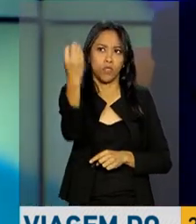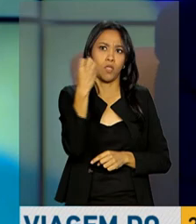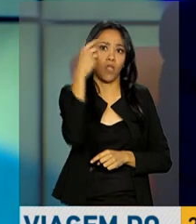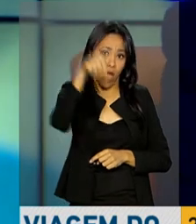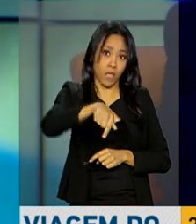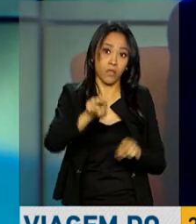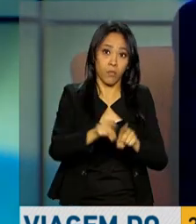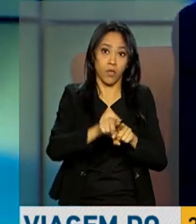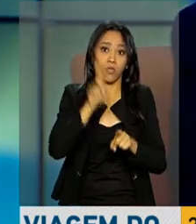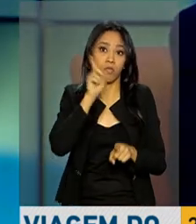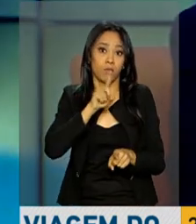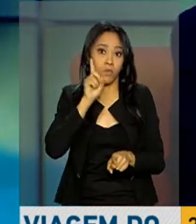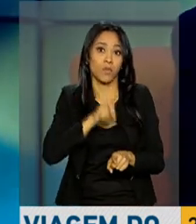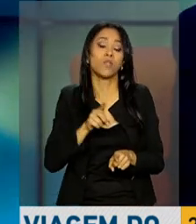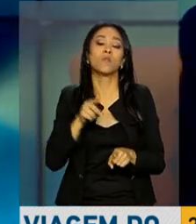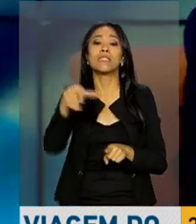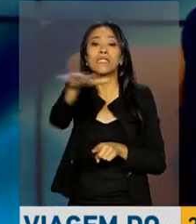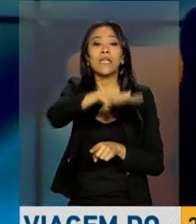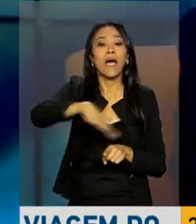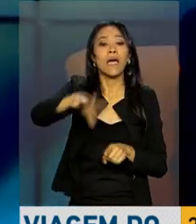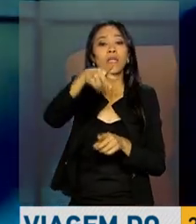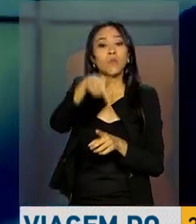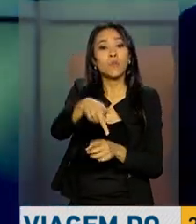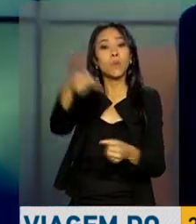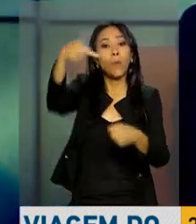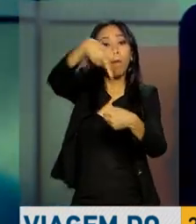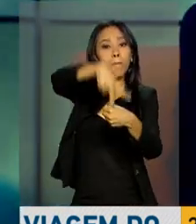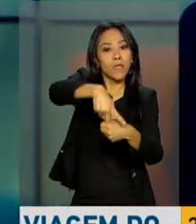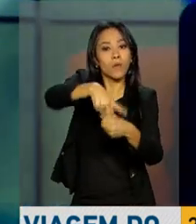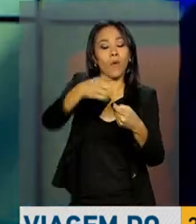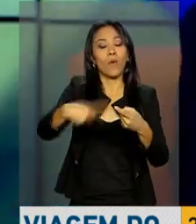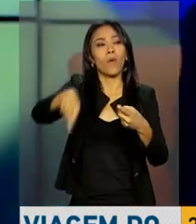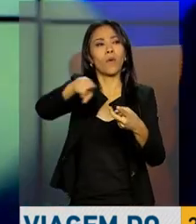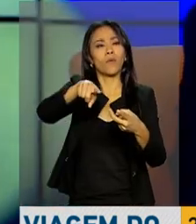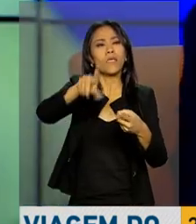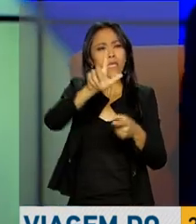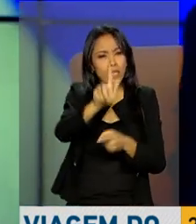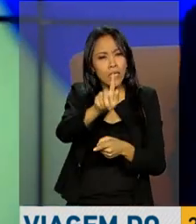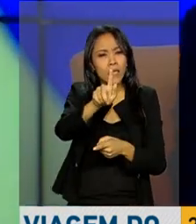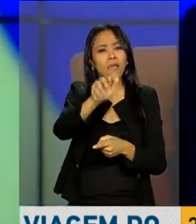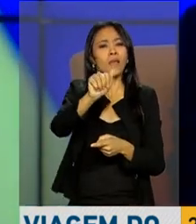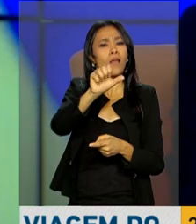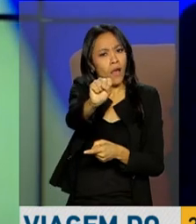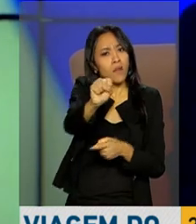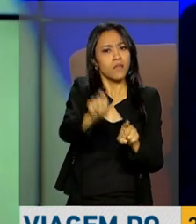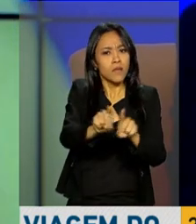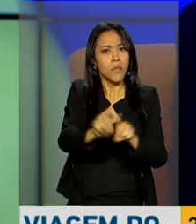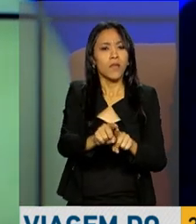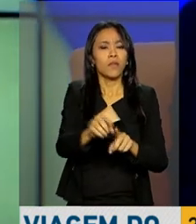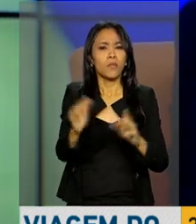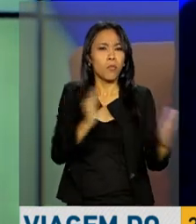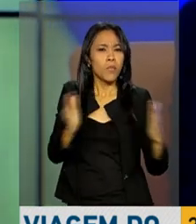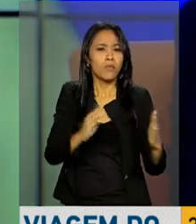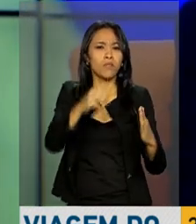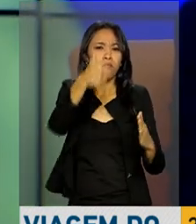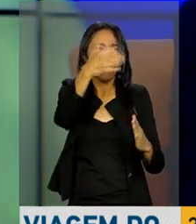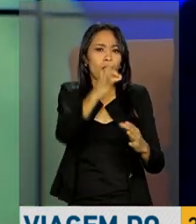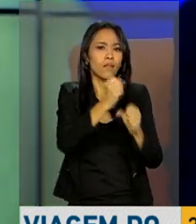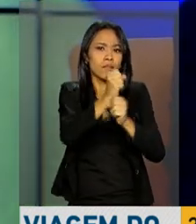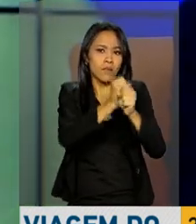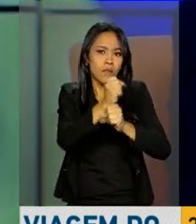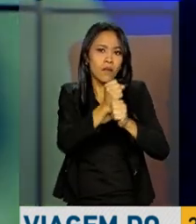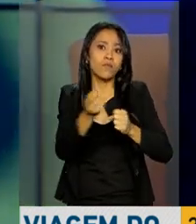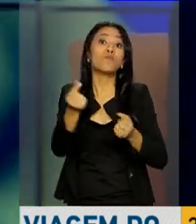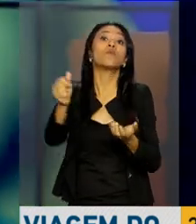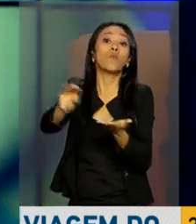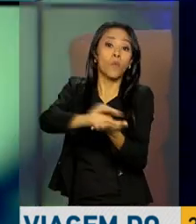Unidos também, na área do petróleo, por exemplo, e do gás, a previsão em 10 anos é de investimentos em torno